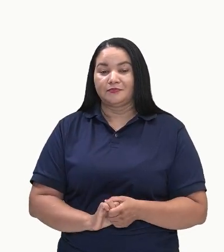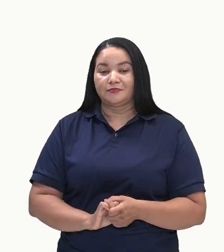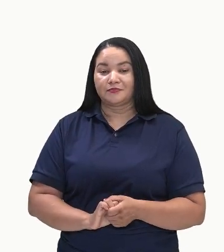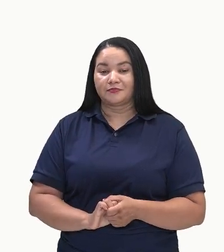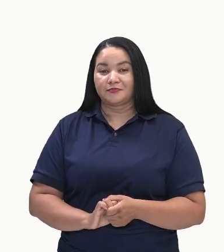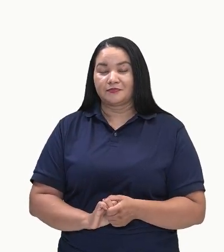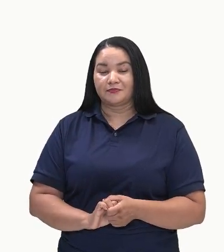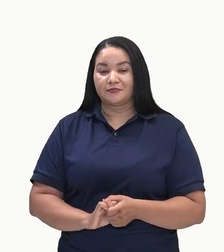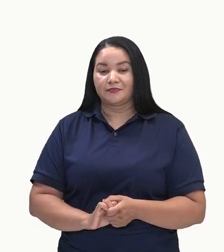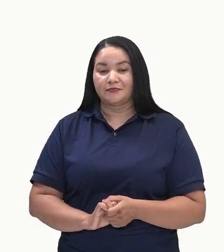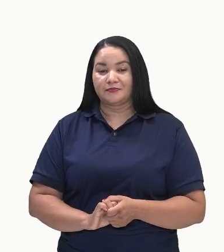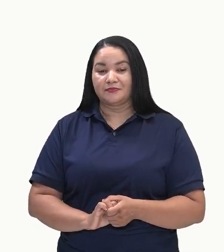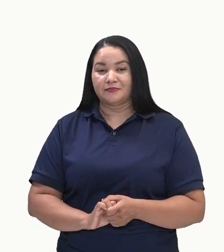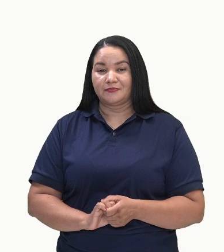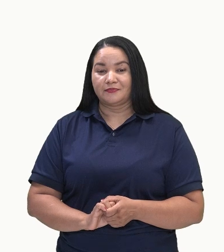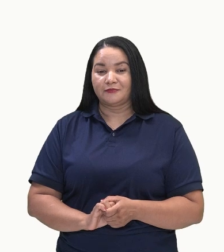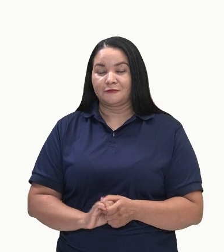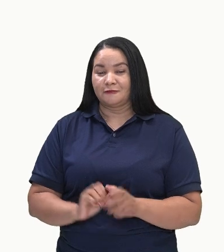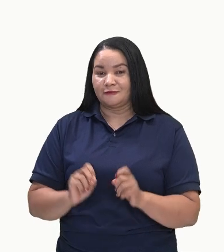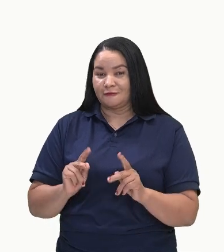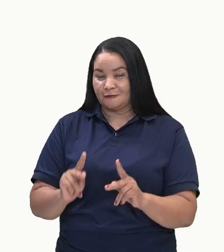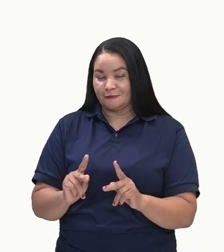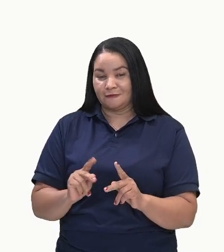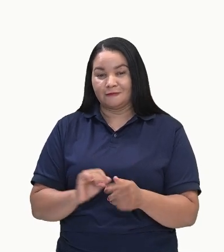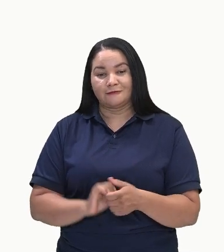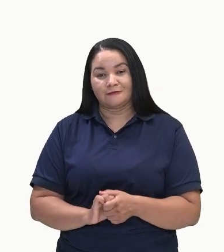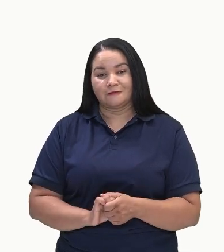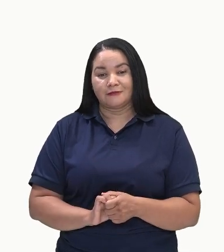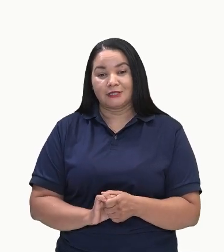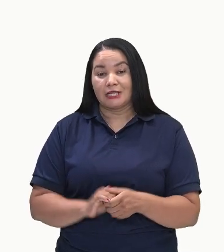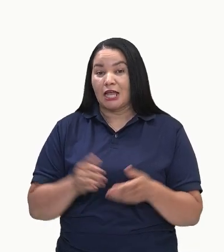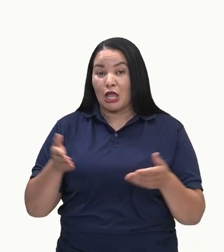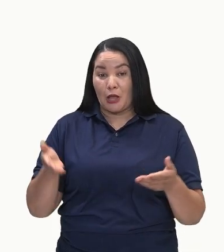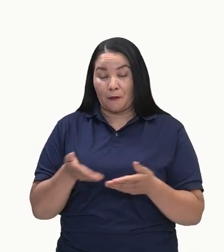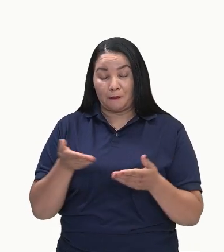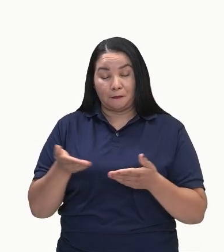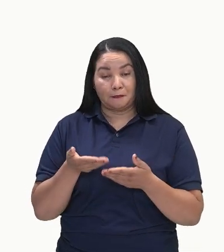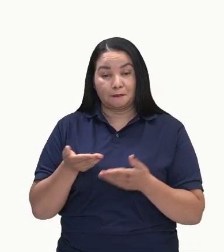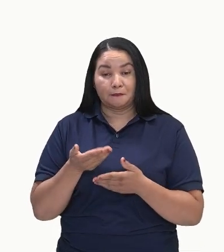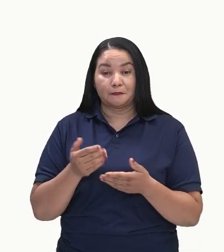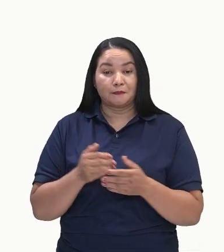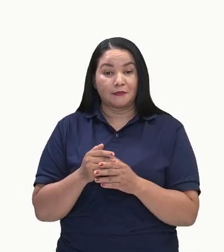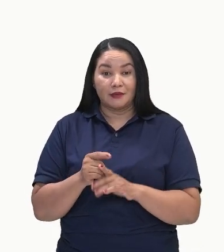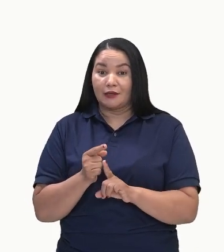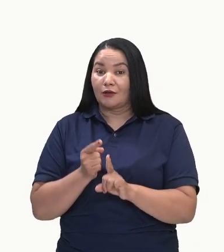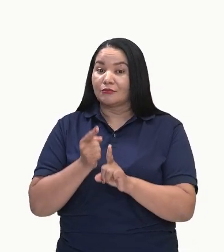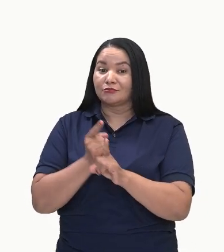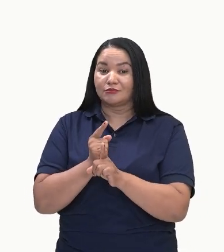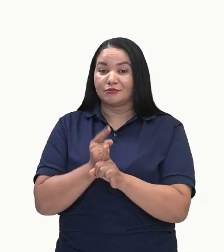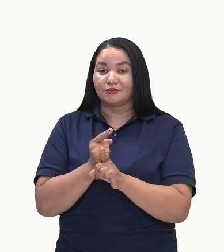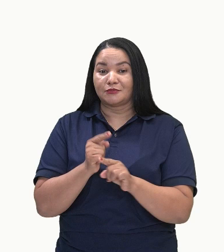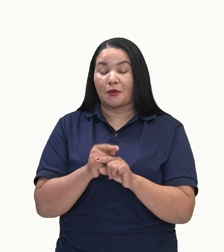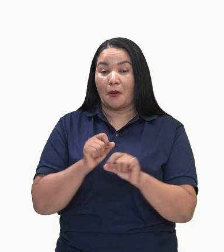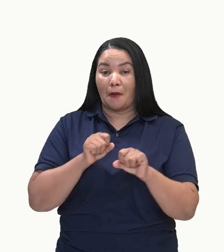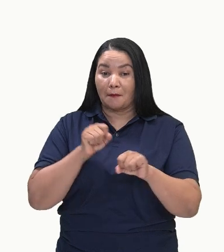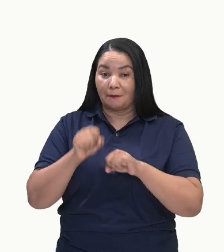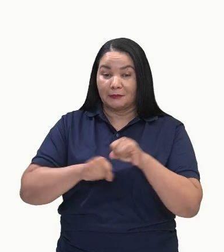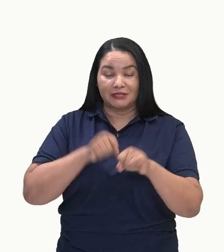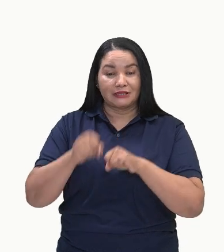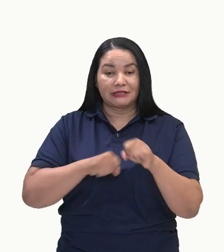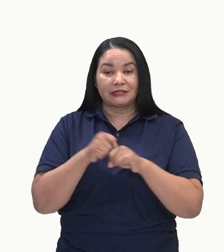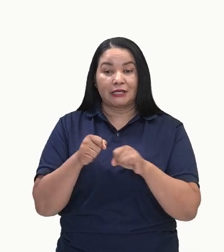219,8 centímetros. Beleza? Bom, agora sim, agora descobrimos que uma bicicleta com raio